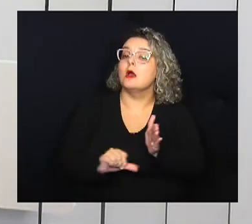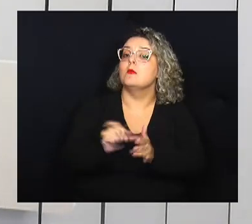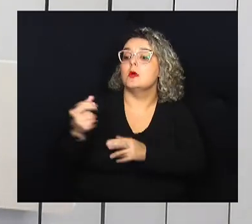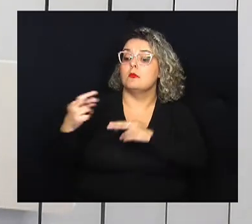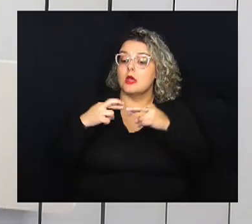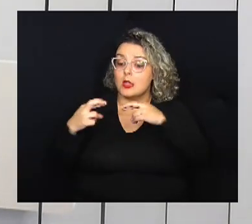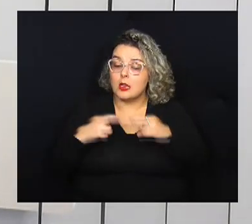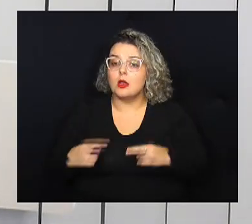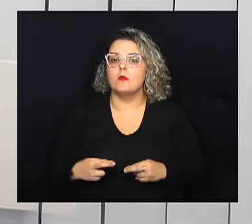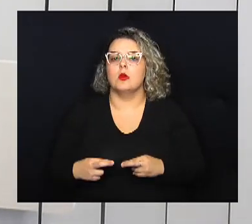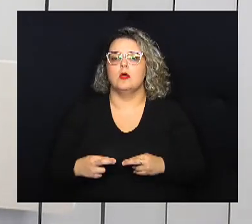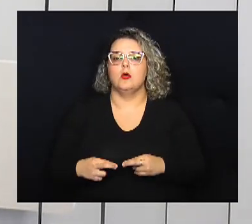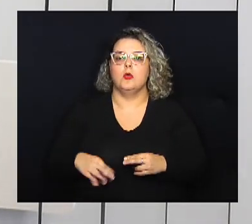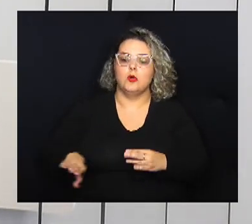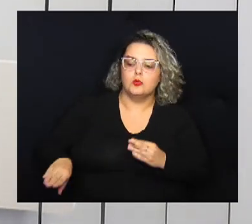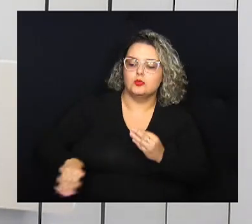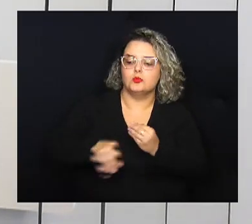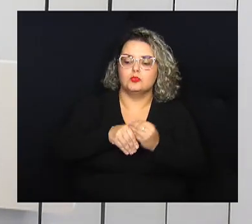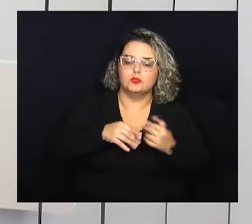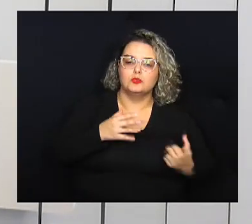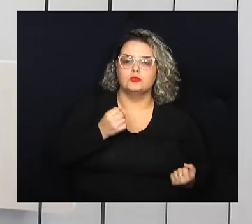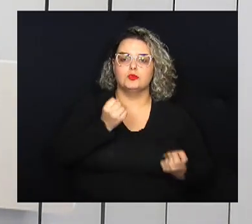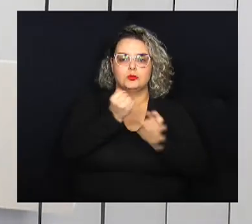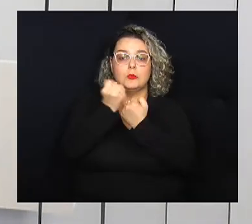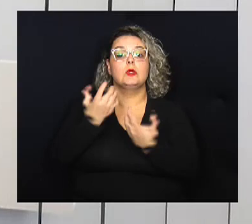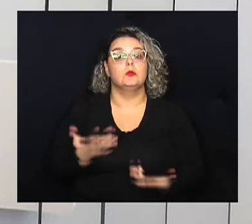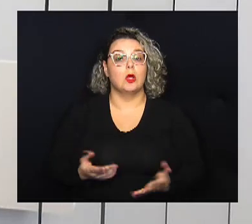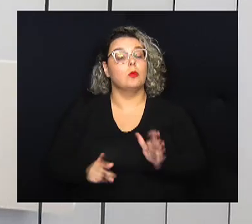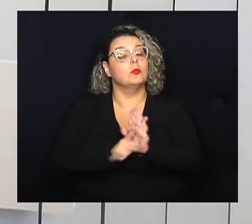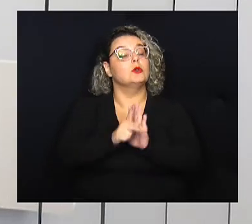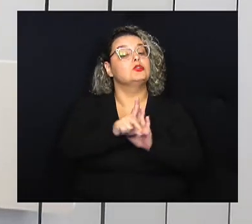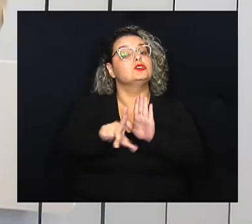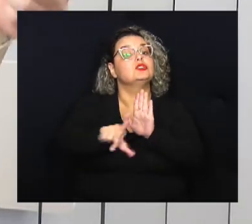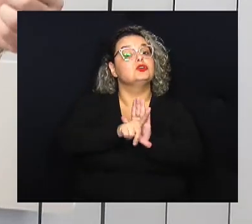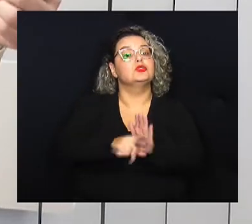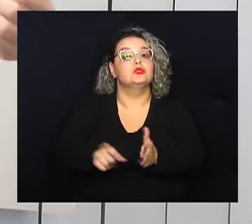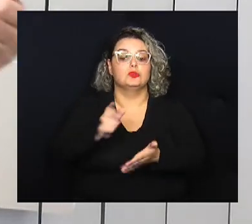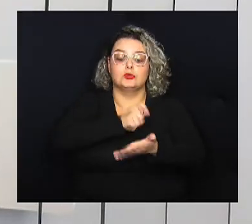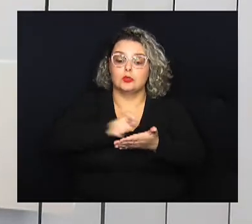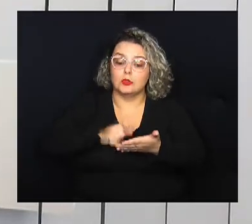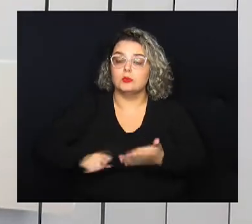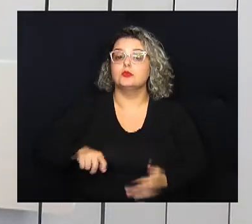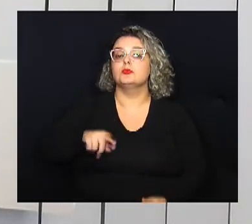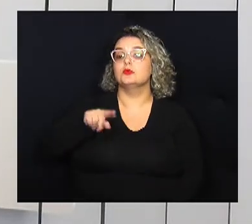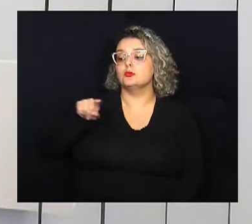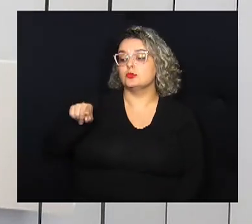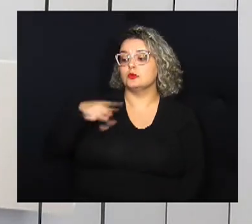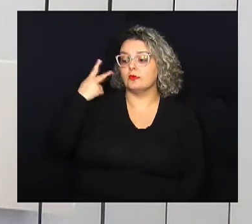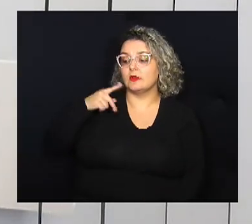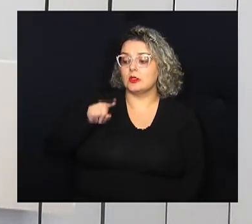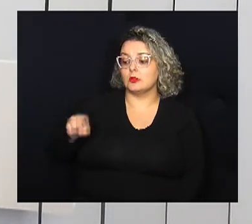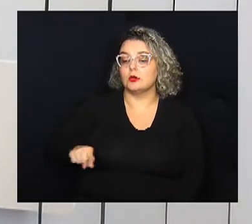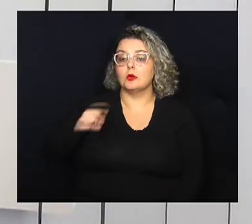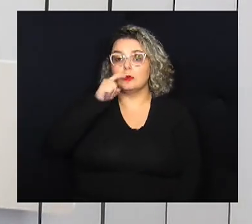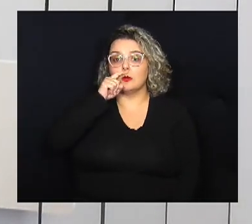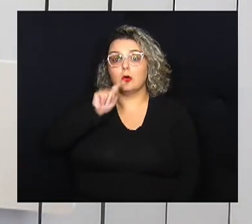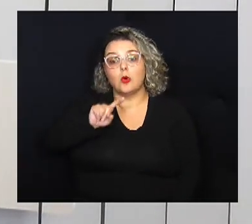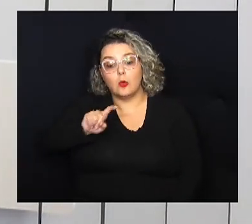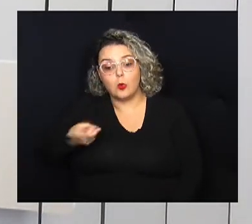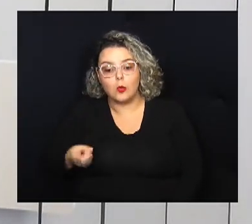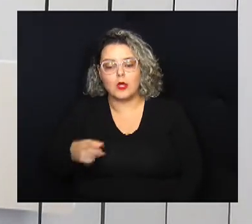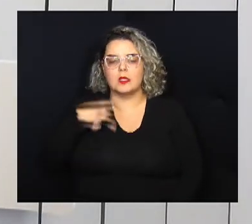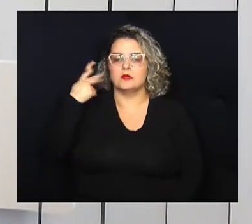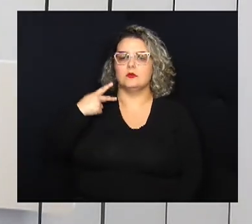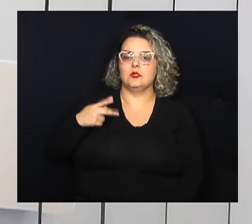análise o substitutivo total ao projeto de lei de autoria do vereador Zé Carlos com o ex-vereador professor